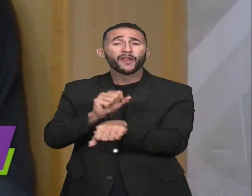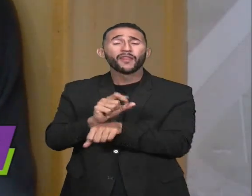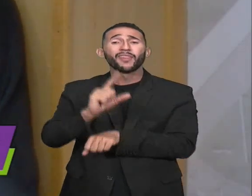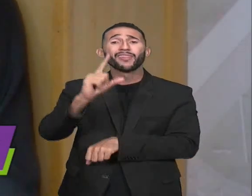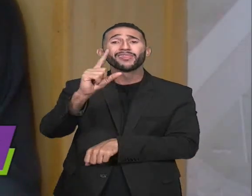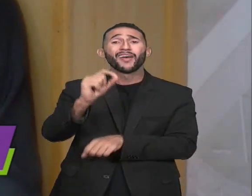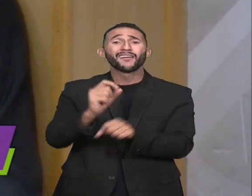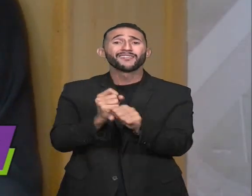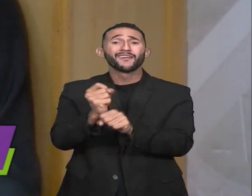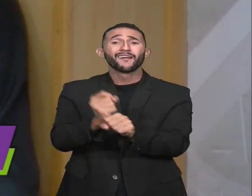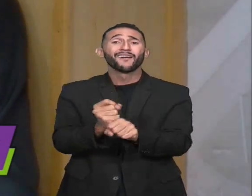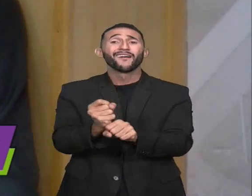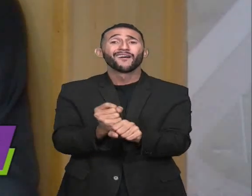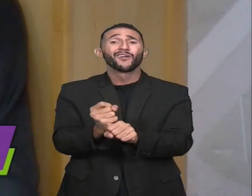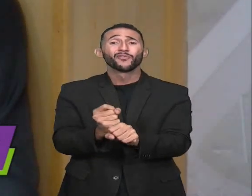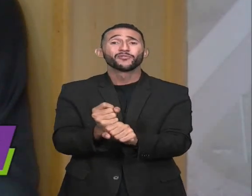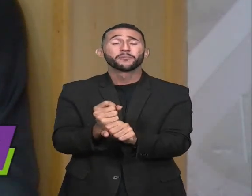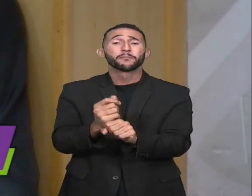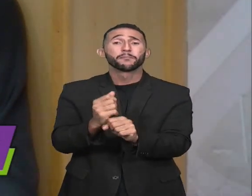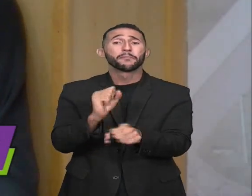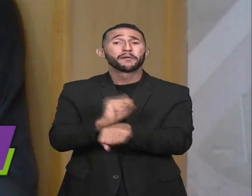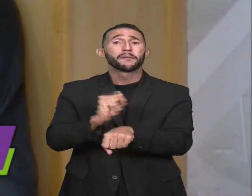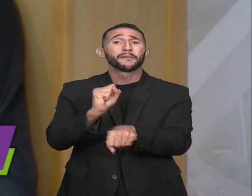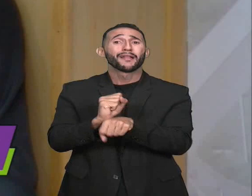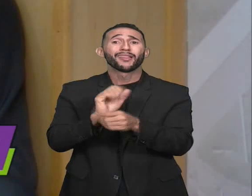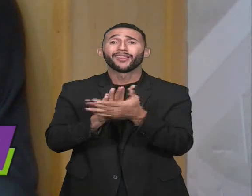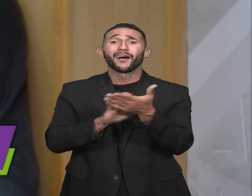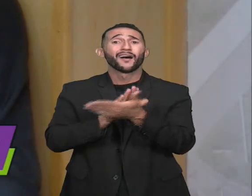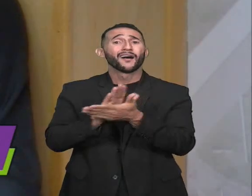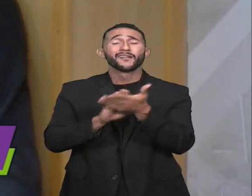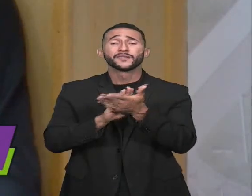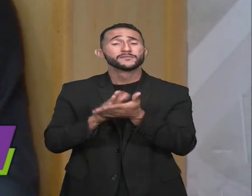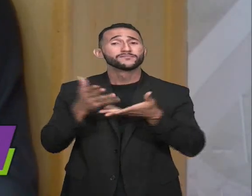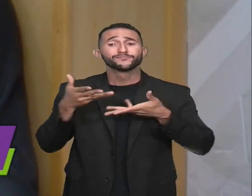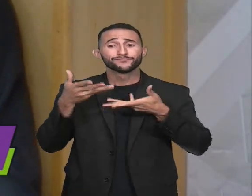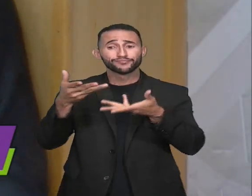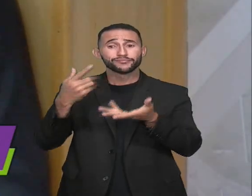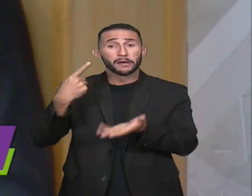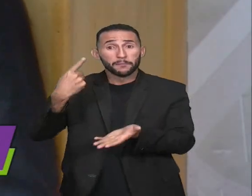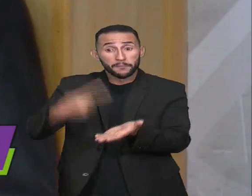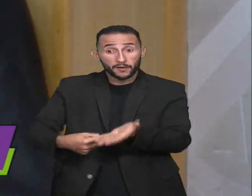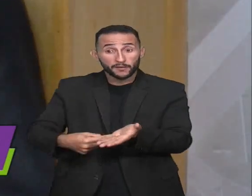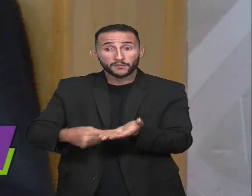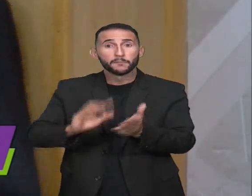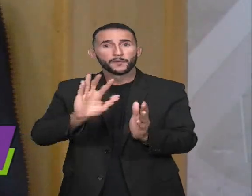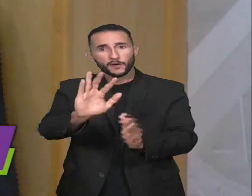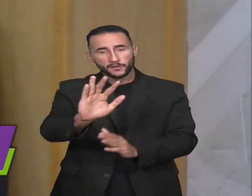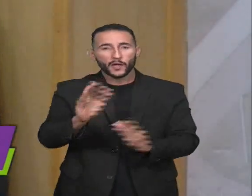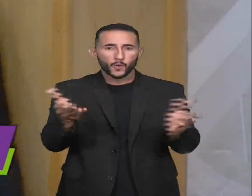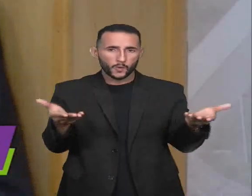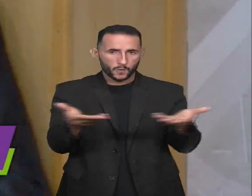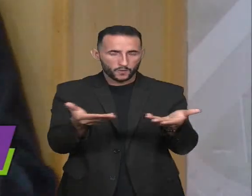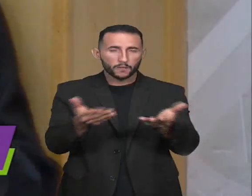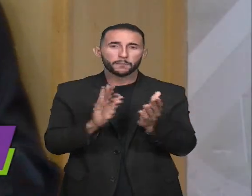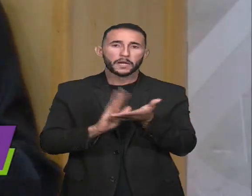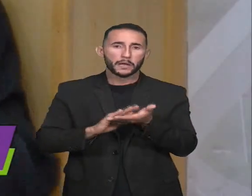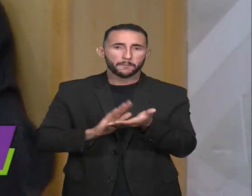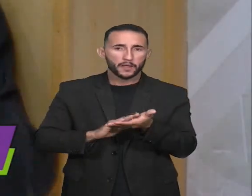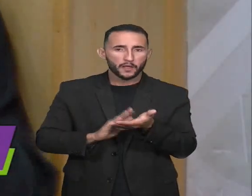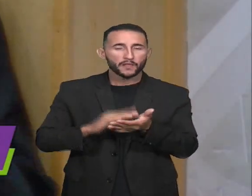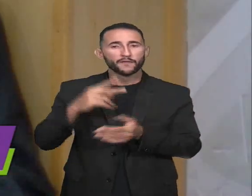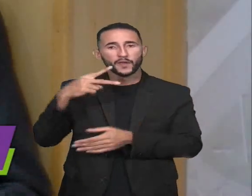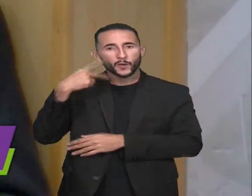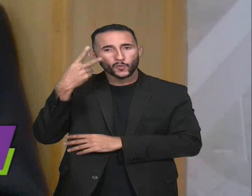essa fila a gente não entende então eu queria parabenizar a vereadora Lúcia da saúde pelo serviço que ela tem na cidade